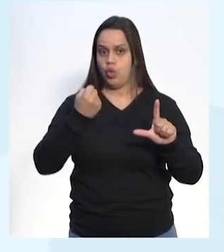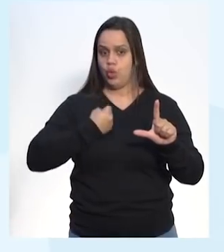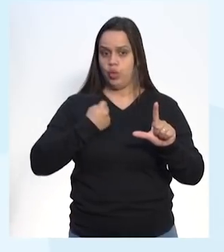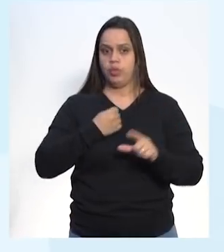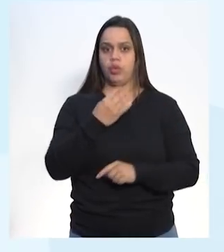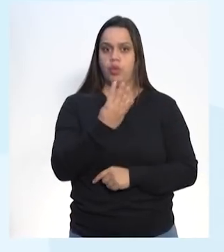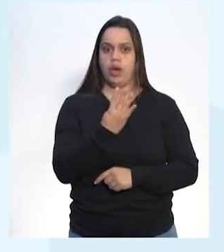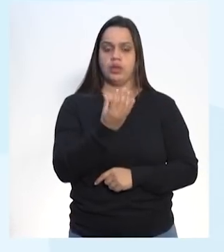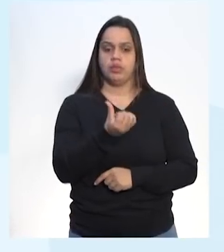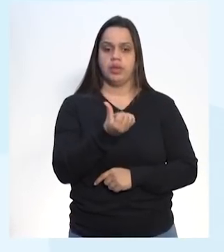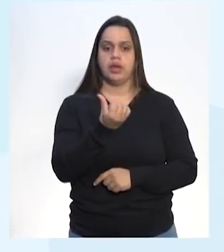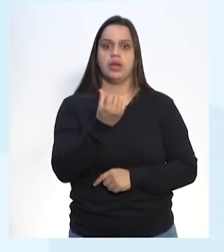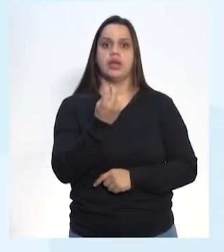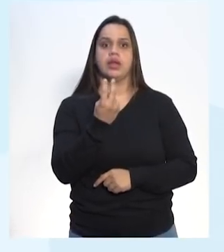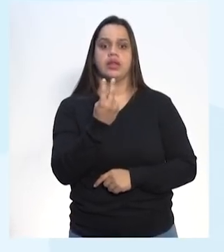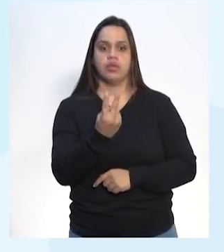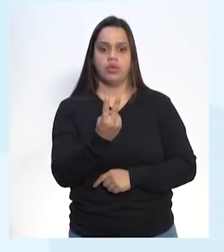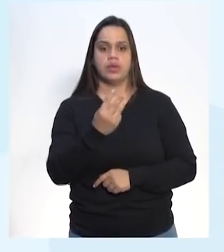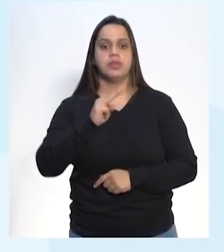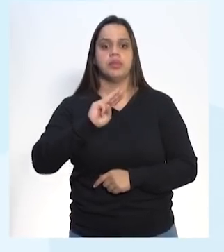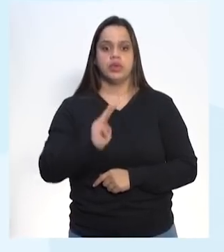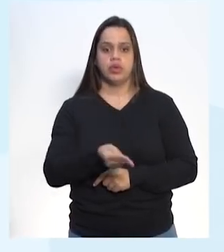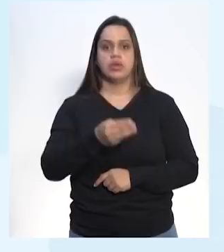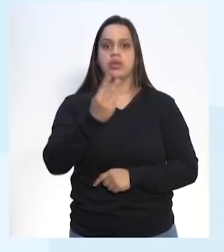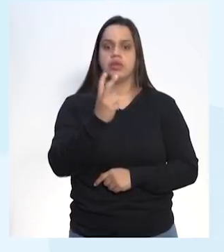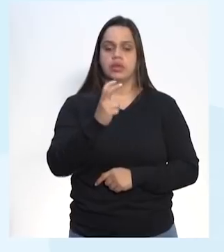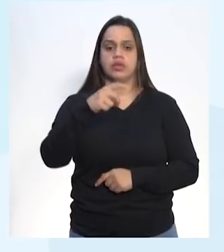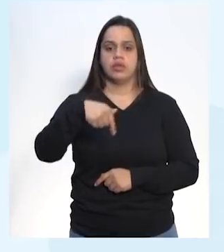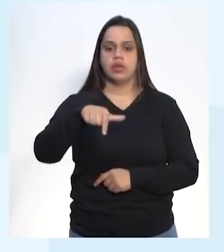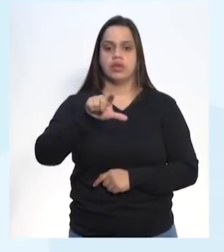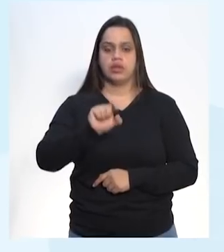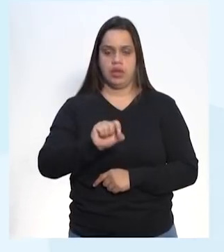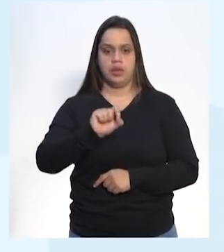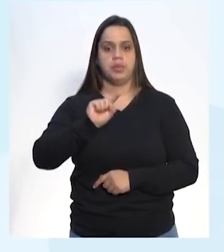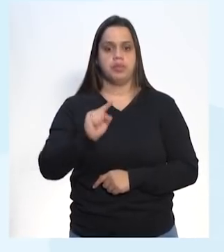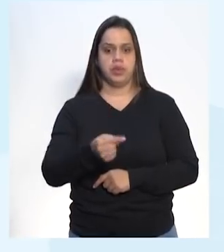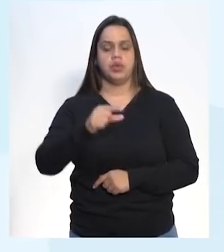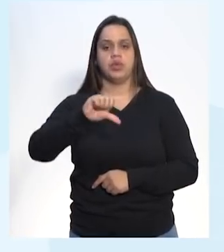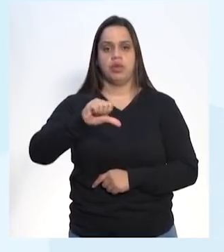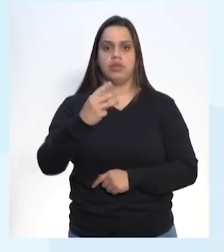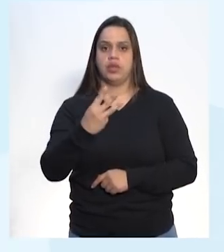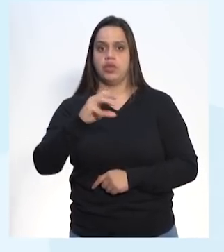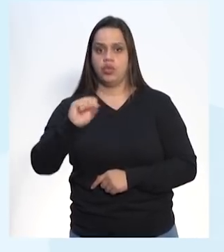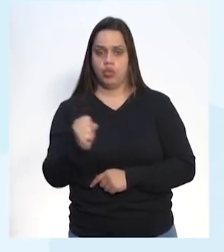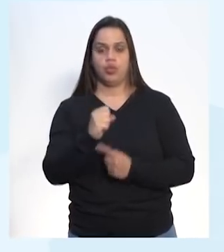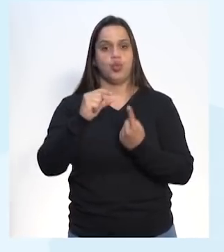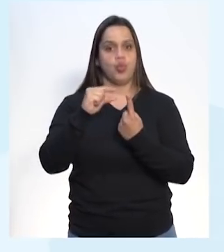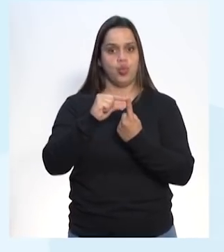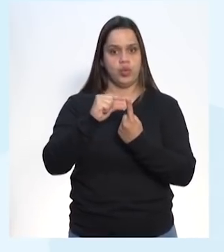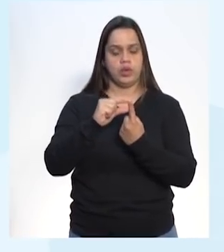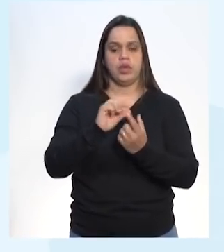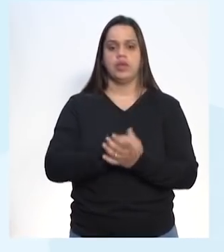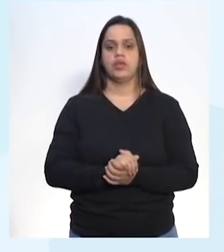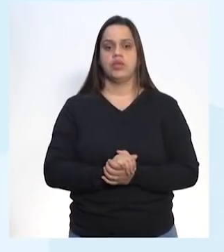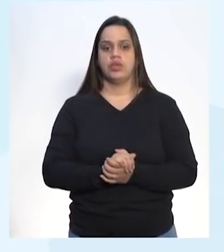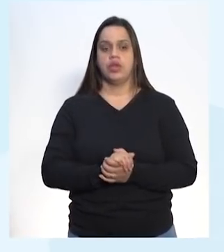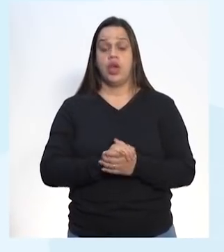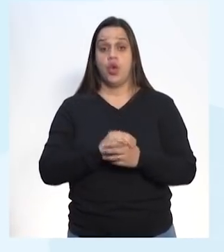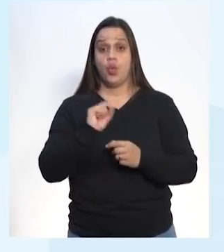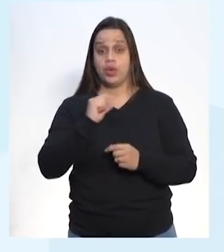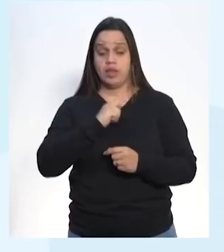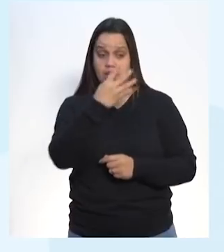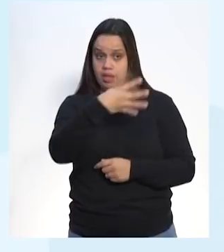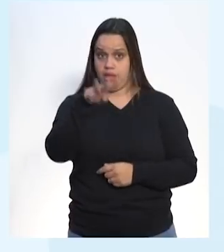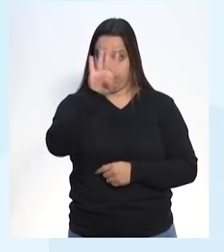462 milhões, 570 mil, 938 unidades. O que está em cima é a